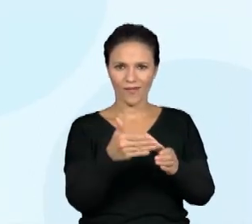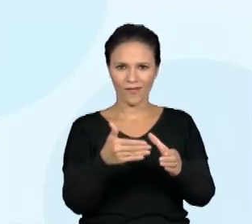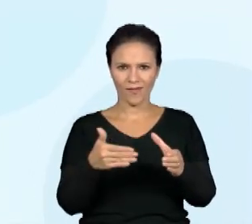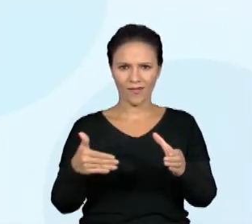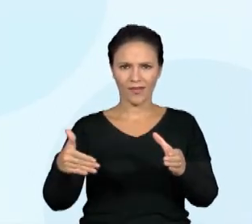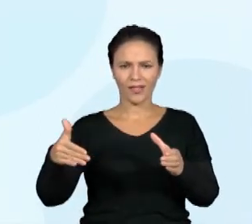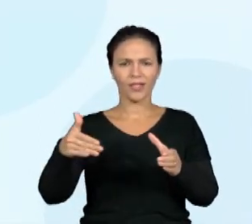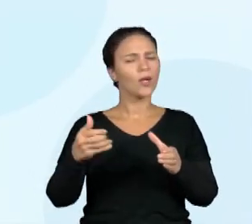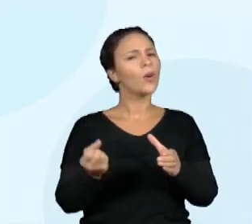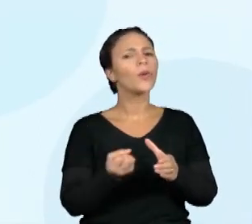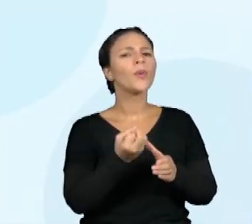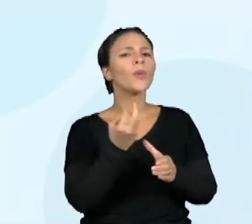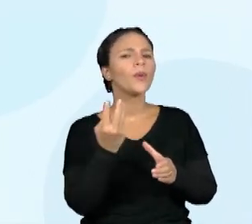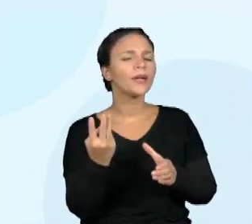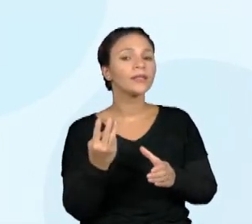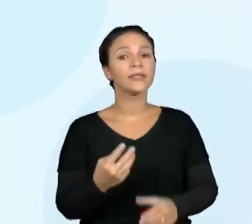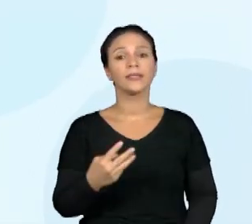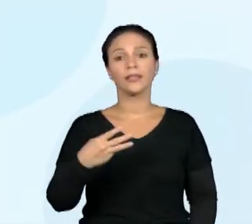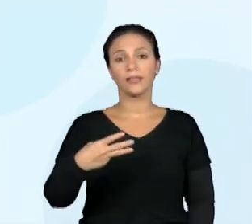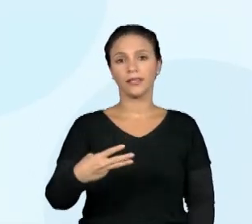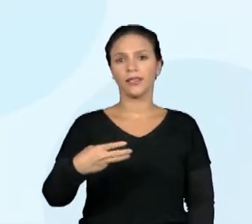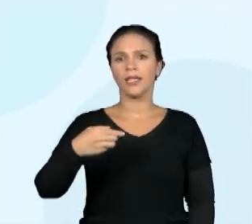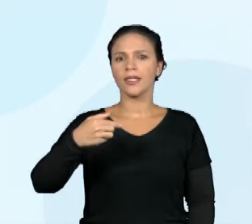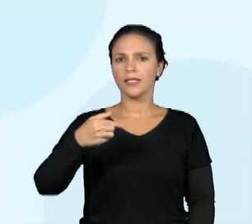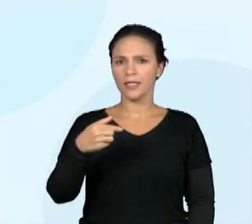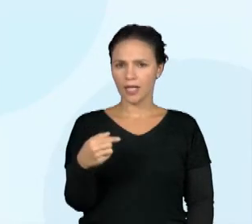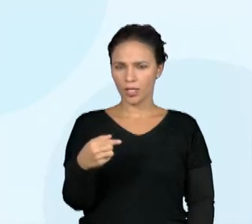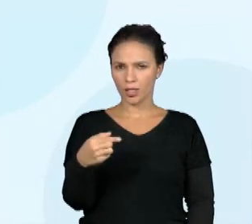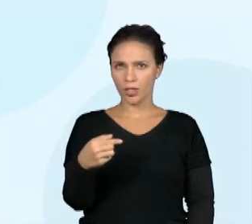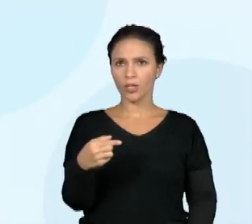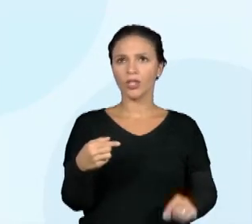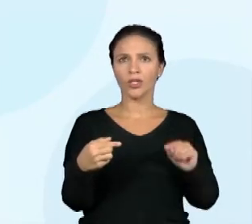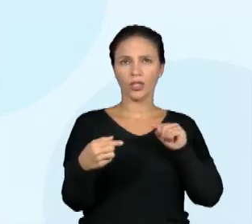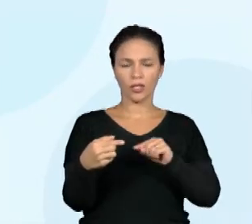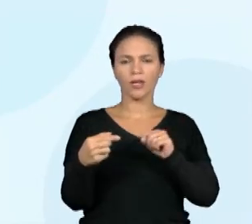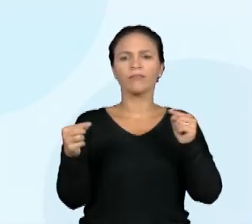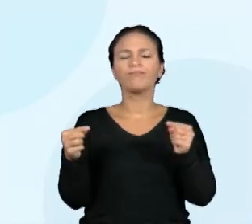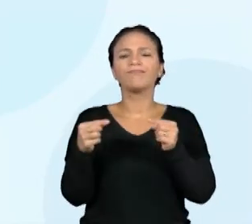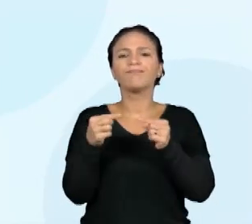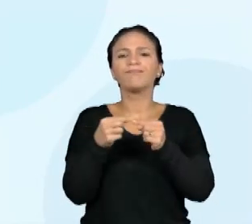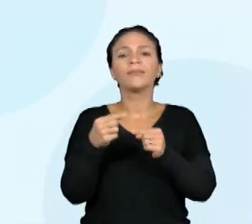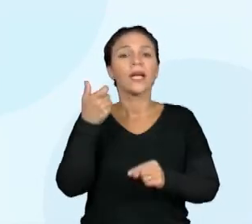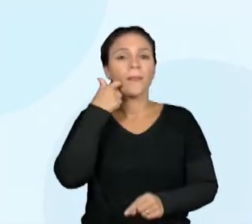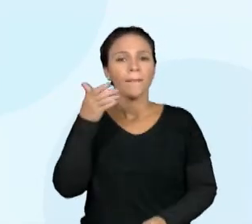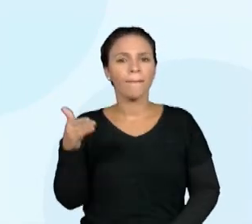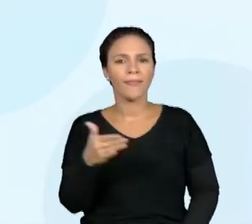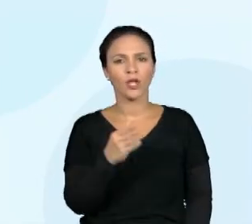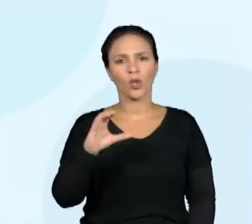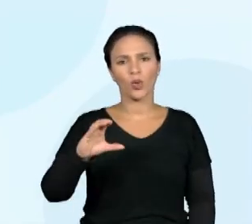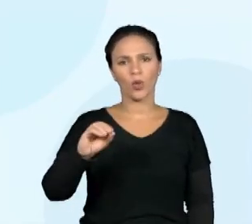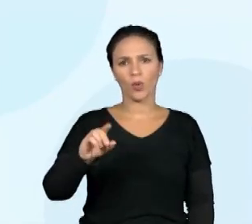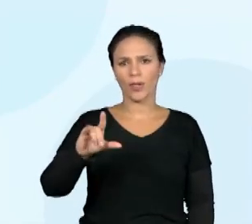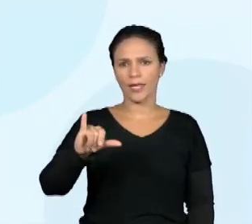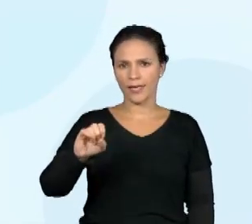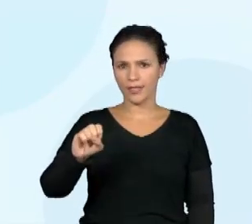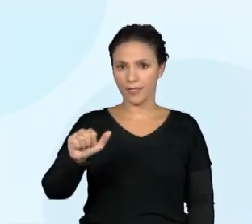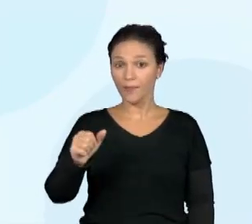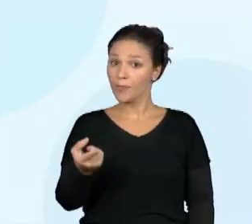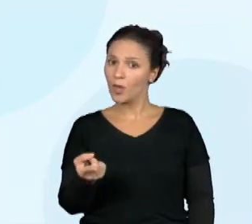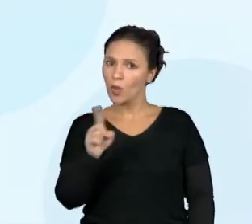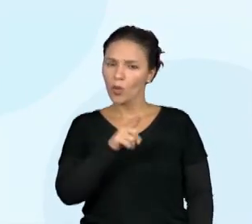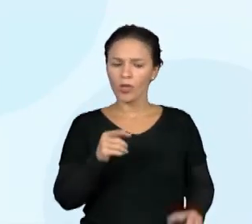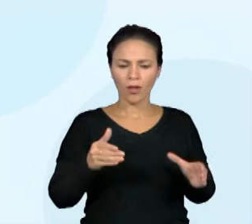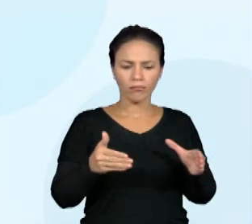havia 37 peixes do tipo colisa e 48 peixes